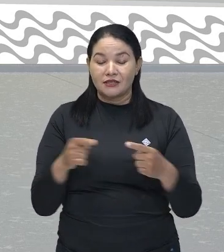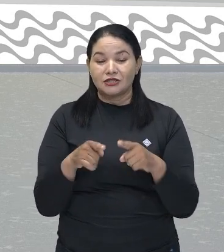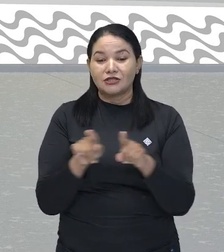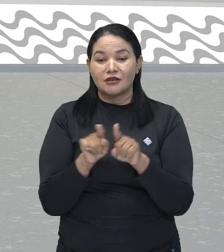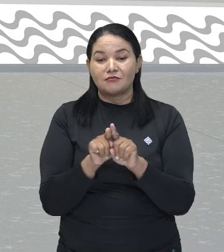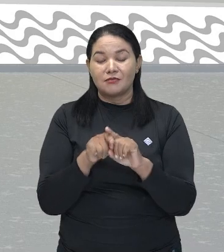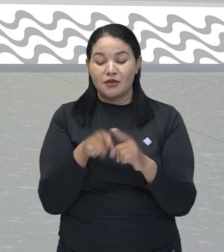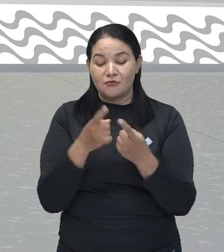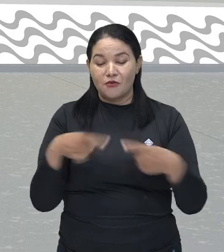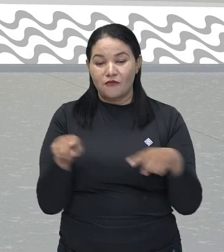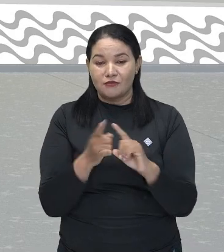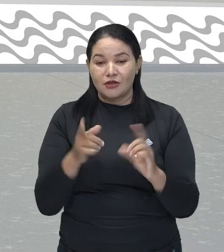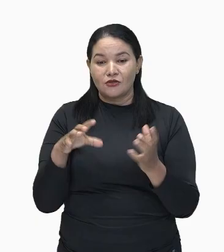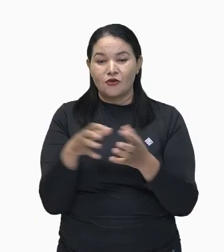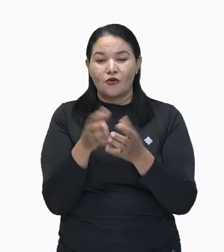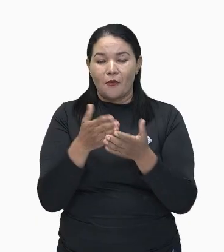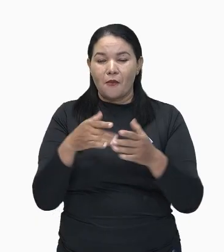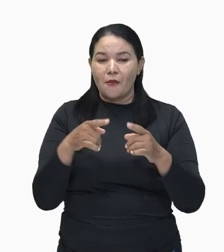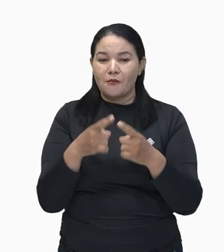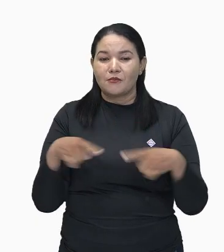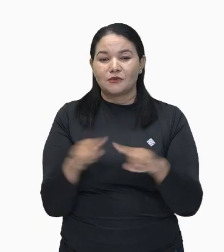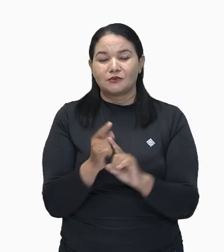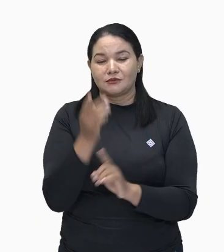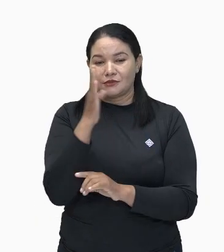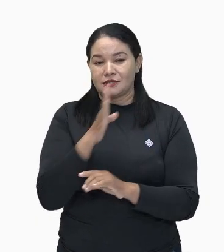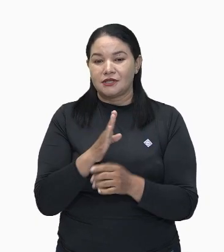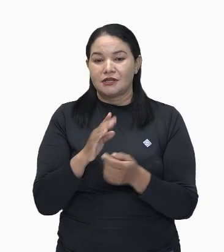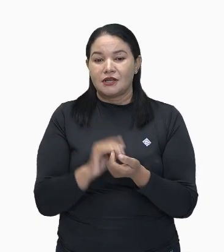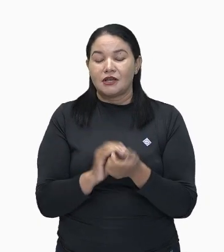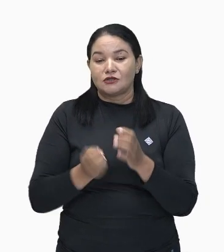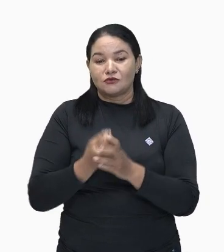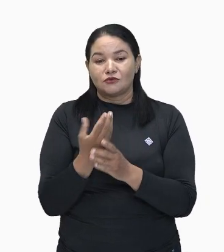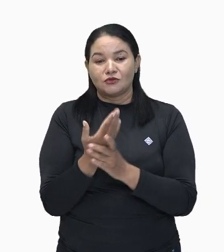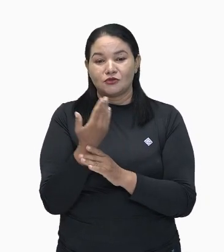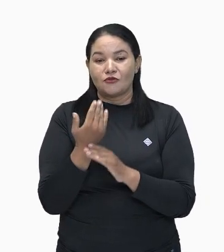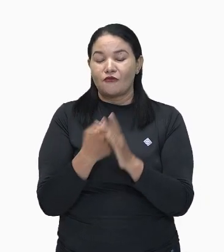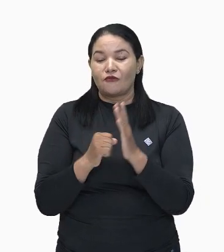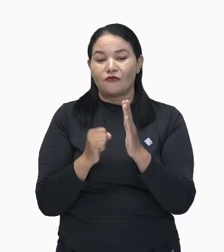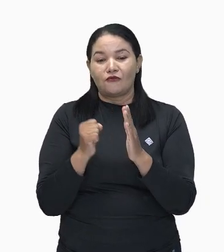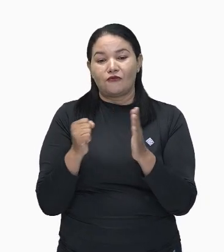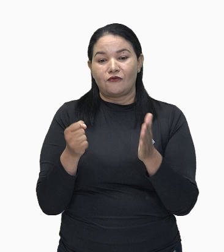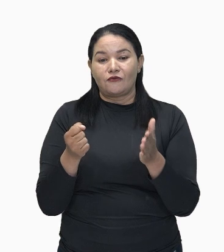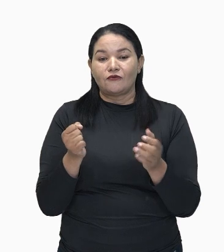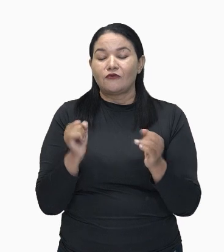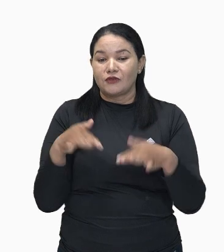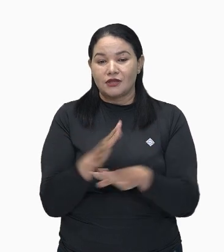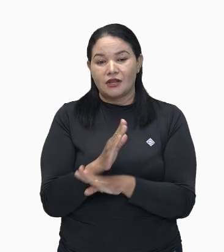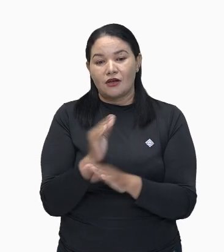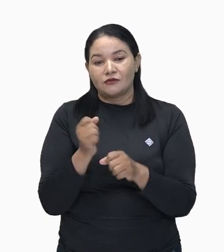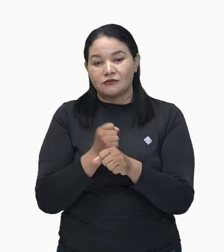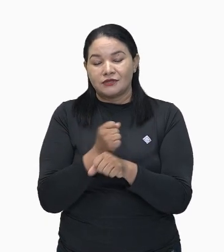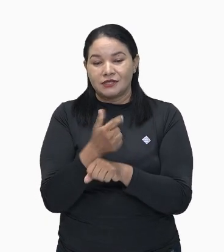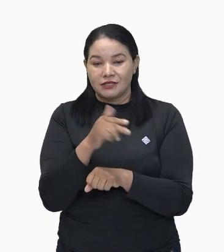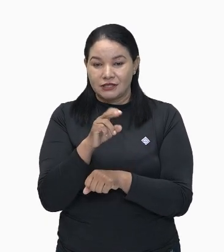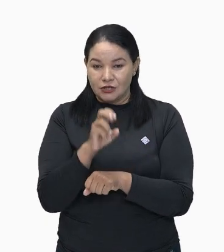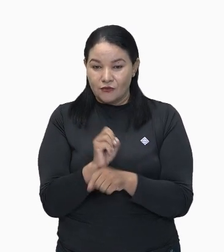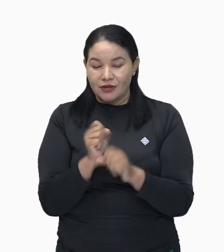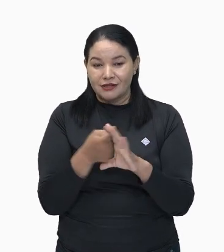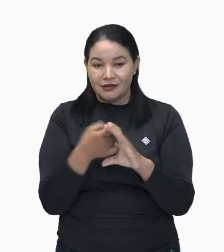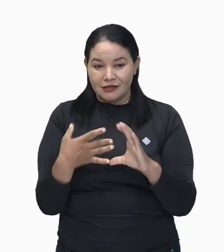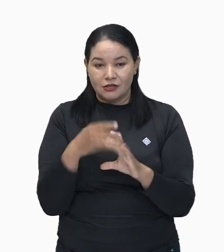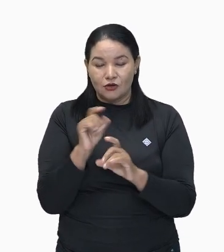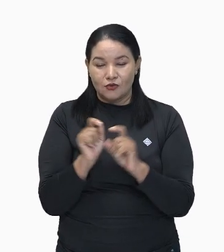da música popular brasileira, que surgiu no final dos anos 50, caracterizado